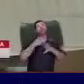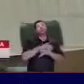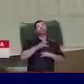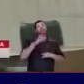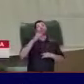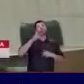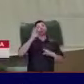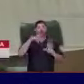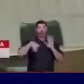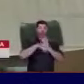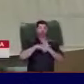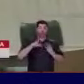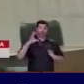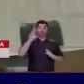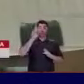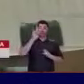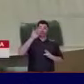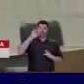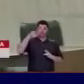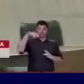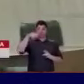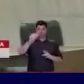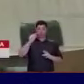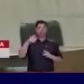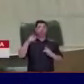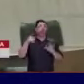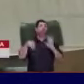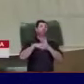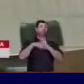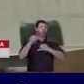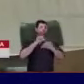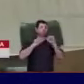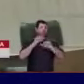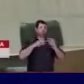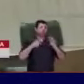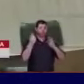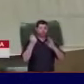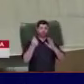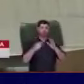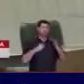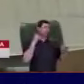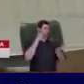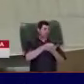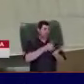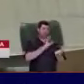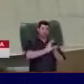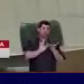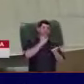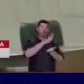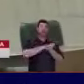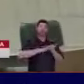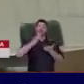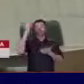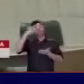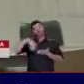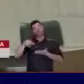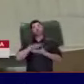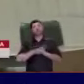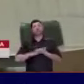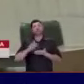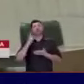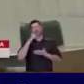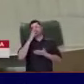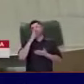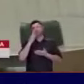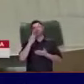dilma praticou pedaladas fiscais e depois o próprio tribunal reconheceu que não havia pedalado alguma foi um golpe sim